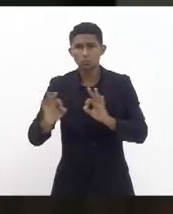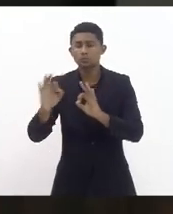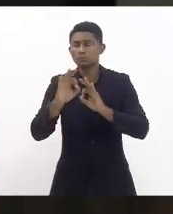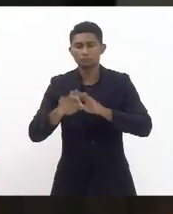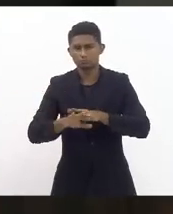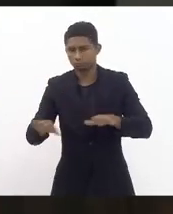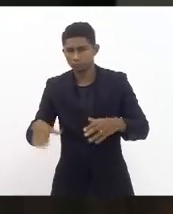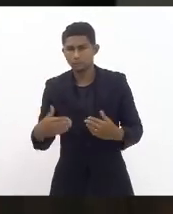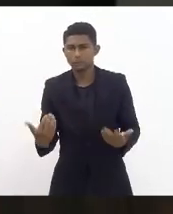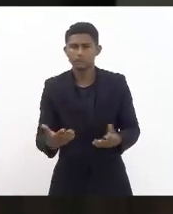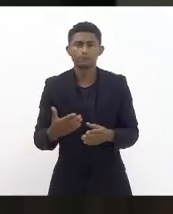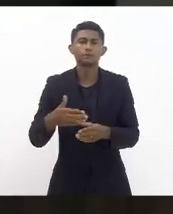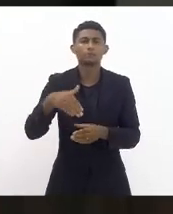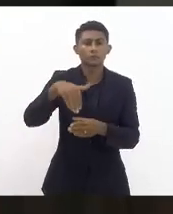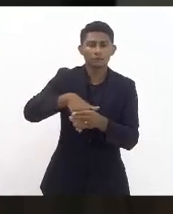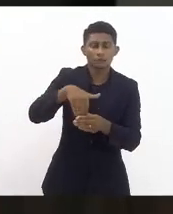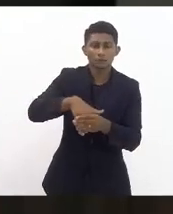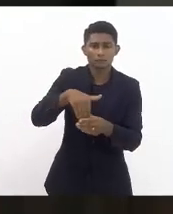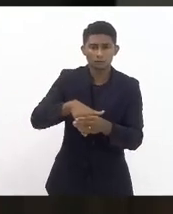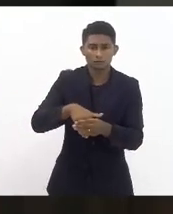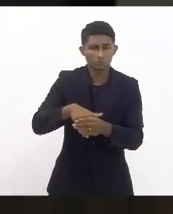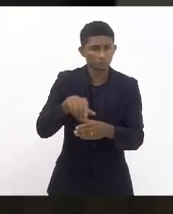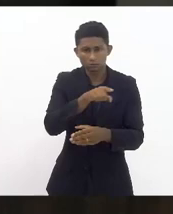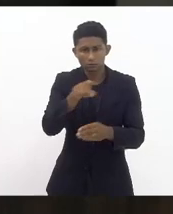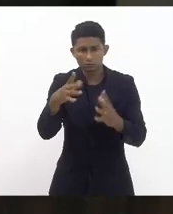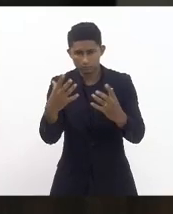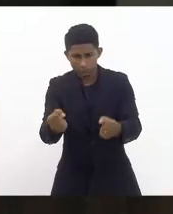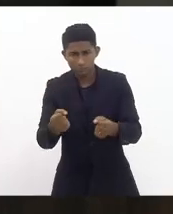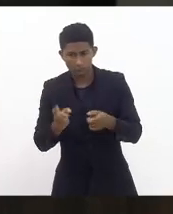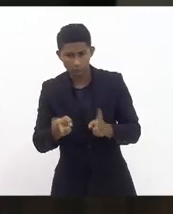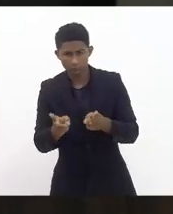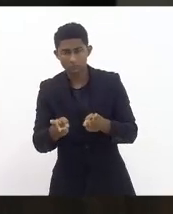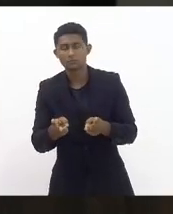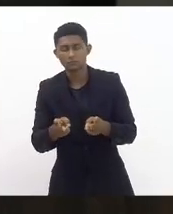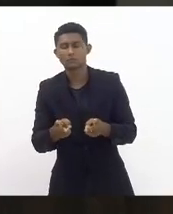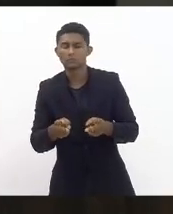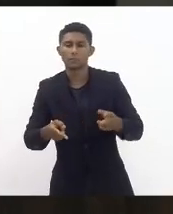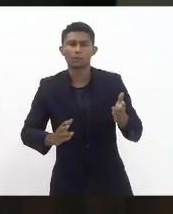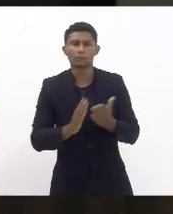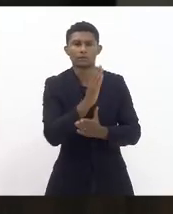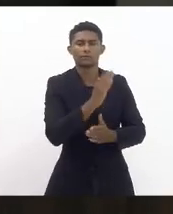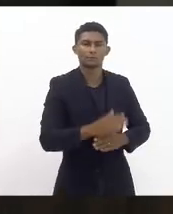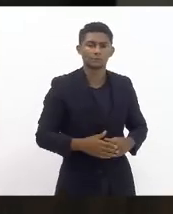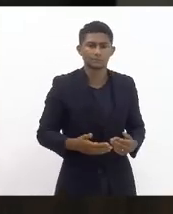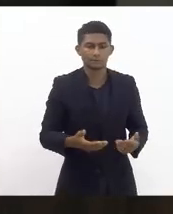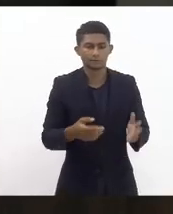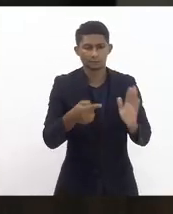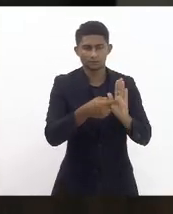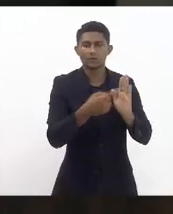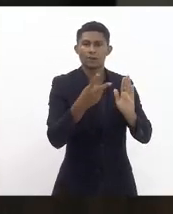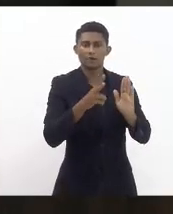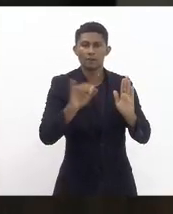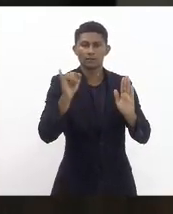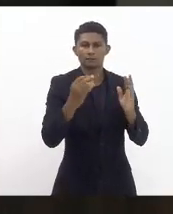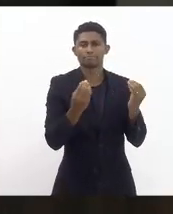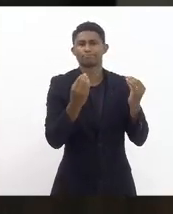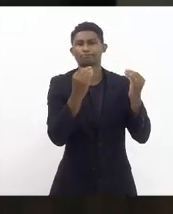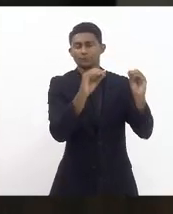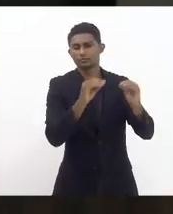encerrada a discussão. Em votação, os senhores que aprovam, permaneçam como estão, aprovado, vai a